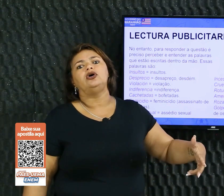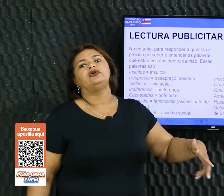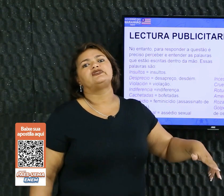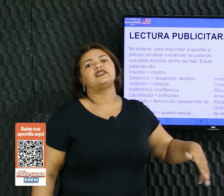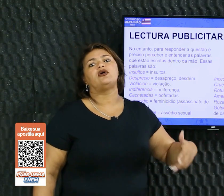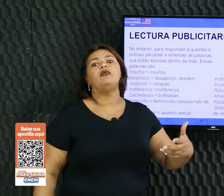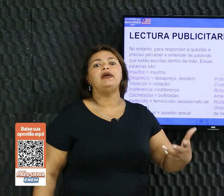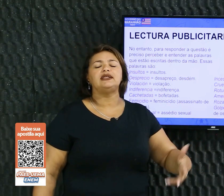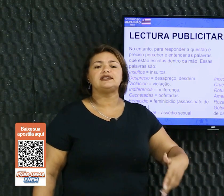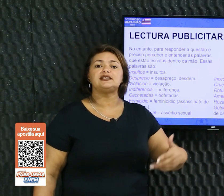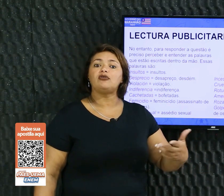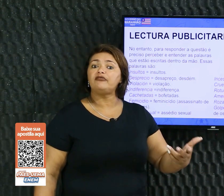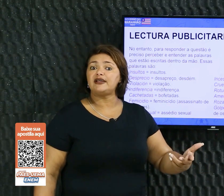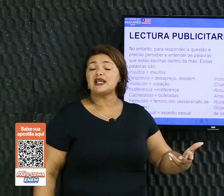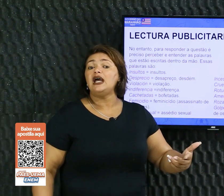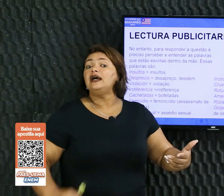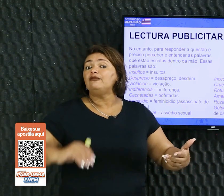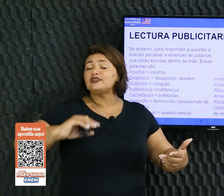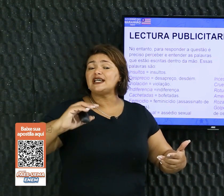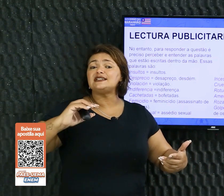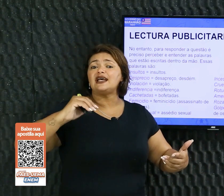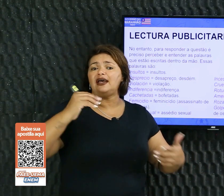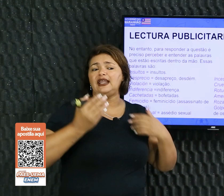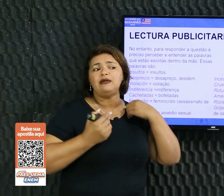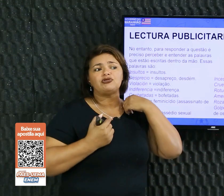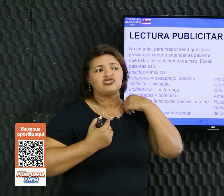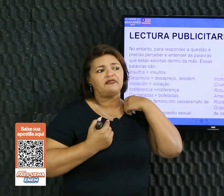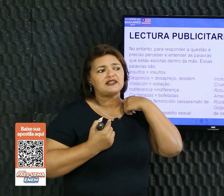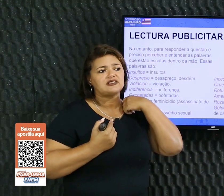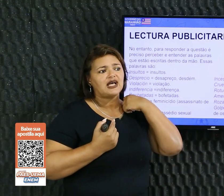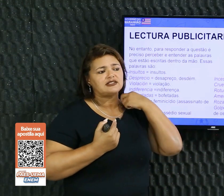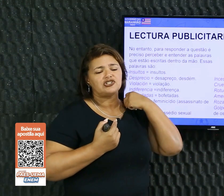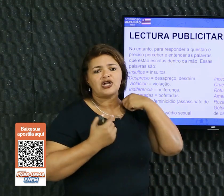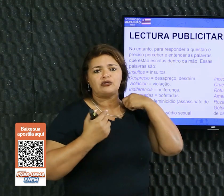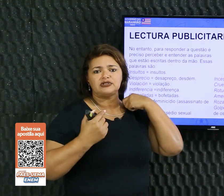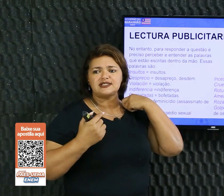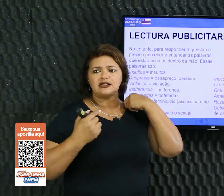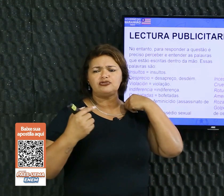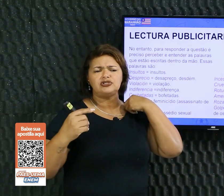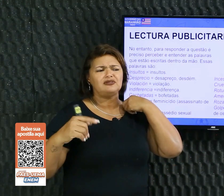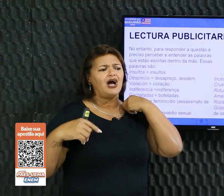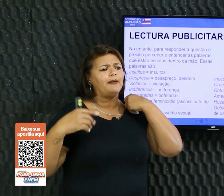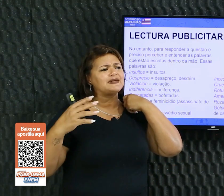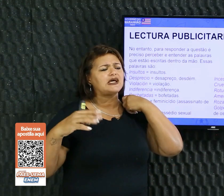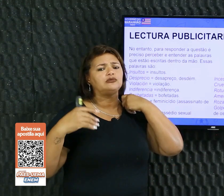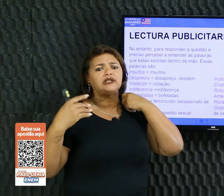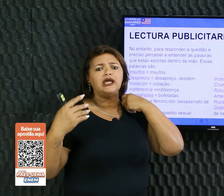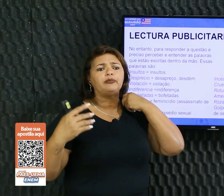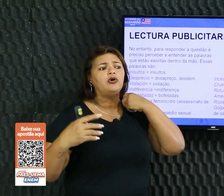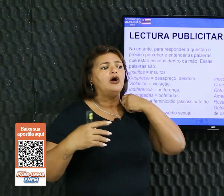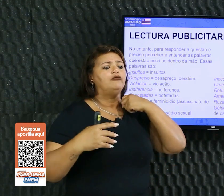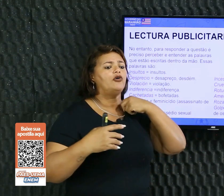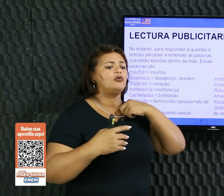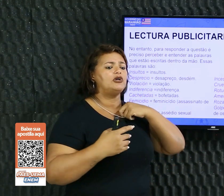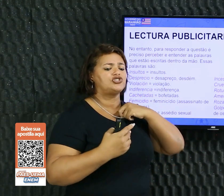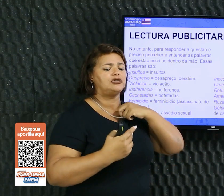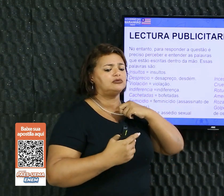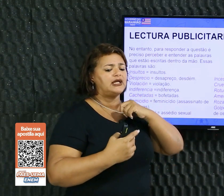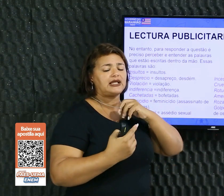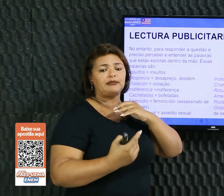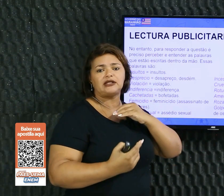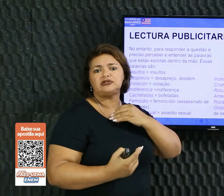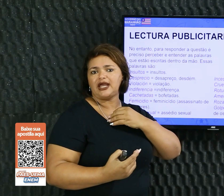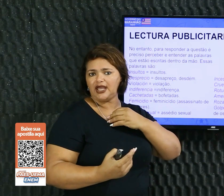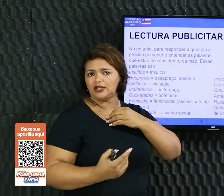tudo se comenta, se conversa. Vocês lembram de diversos casos que já aconteceram de, passaram um tempo, foram mexer